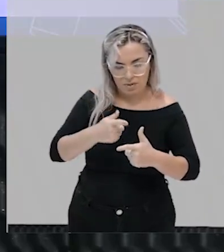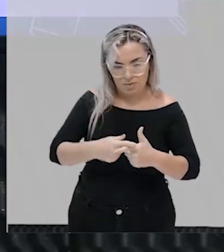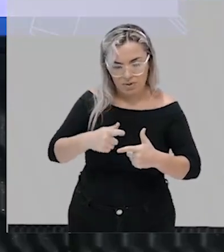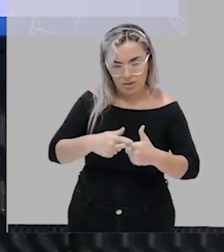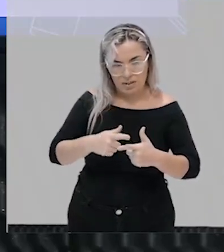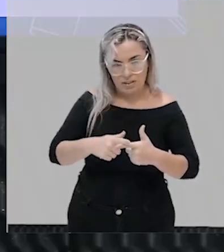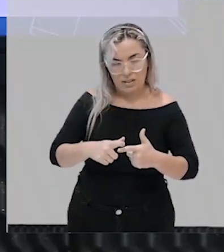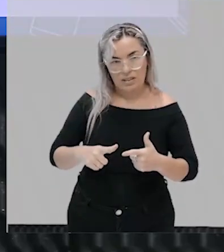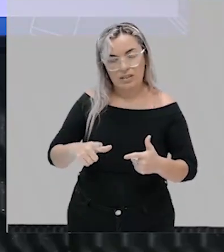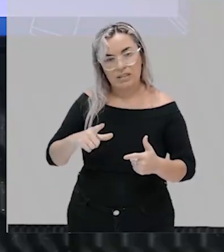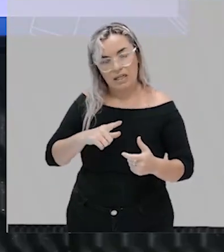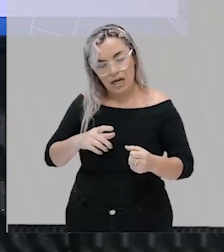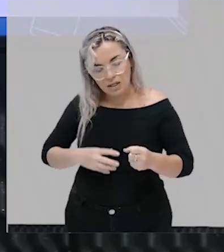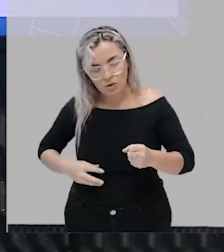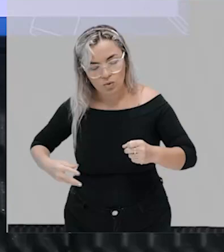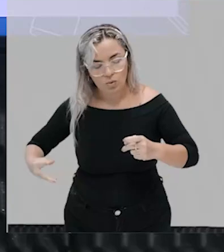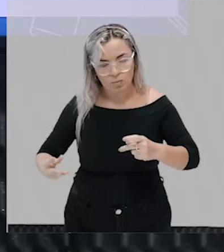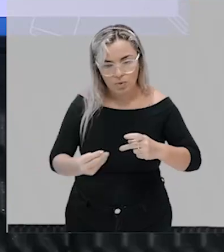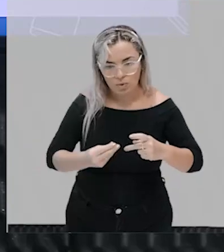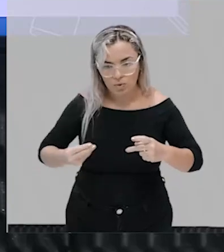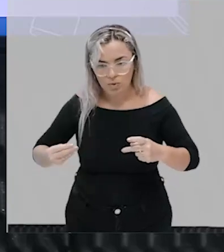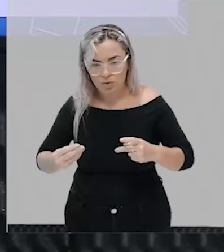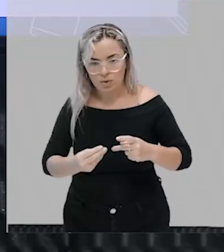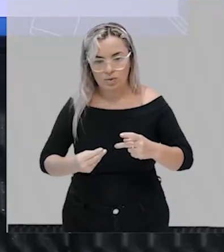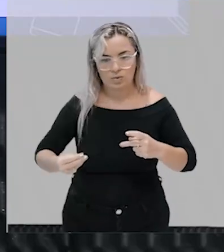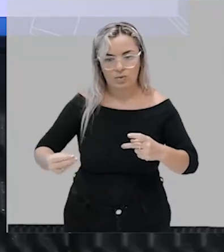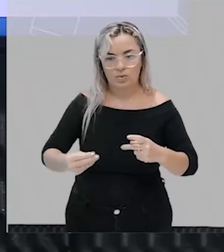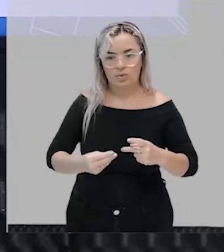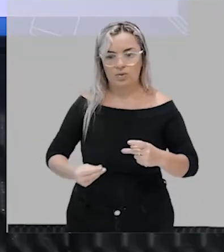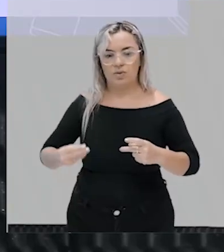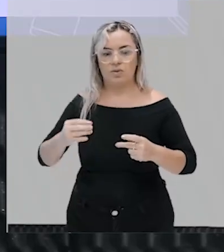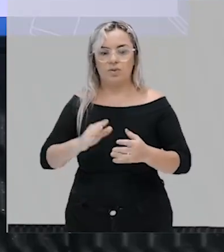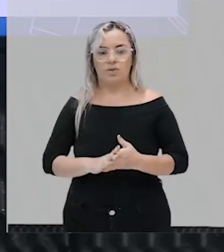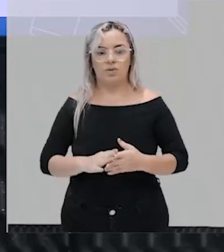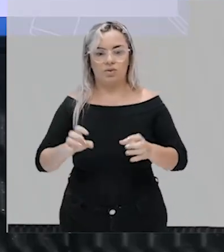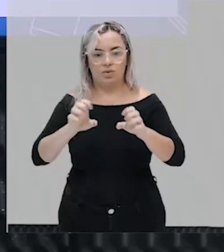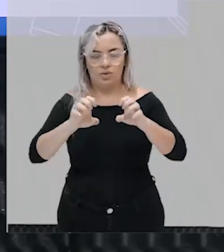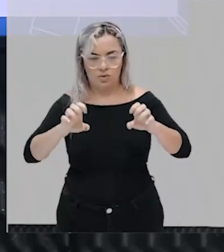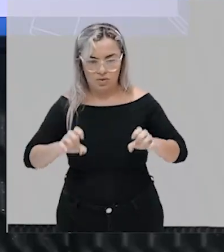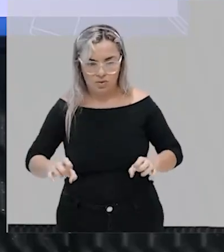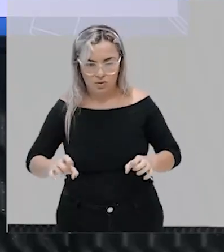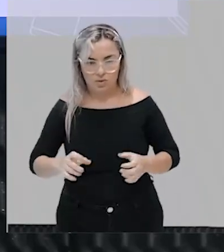singular. Estruturais a serem resolvidos e quando os sindicatos